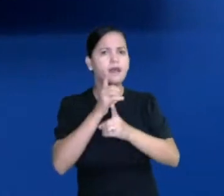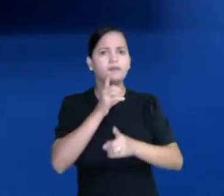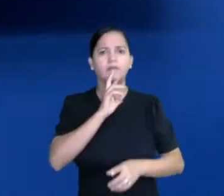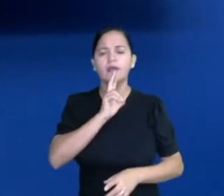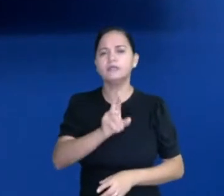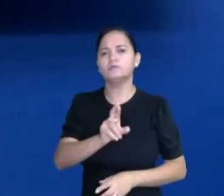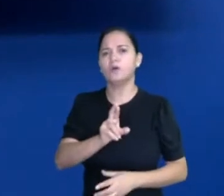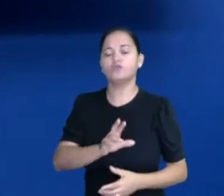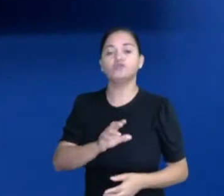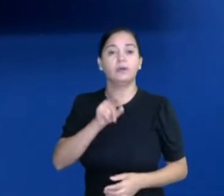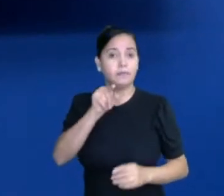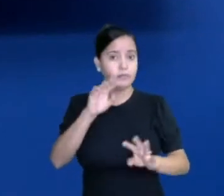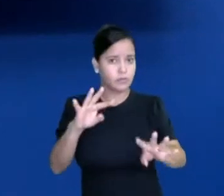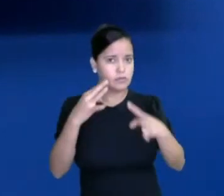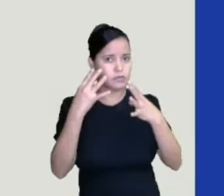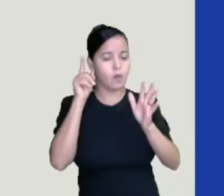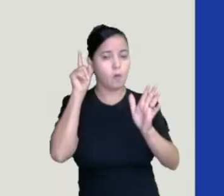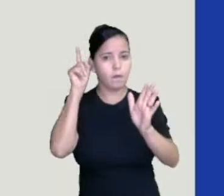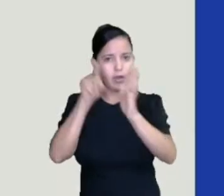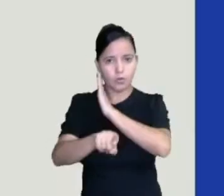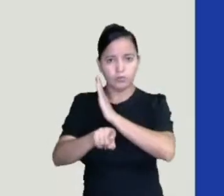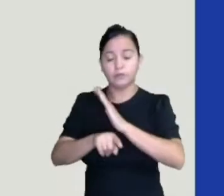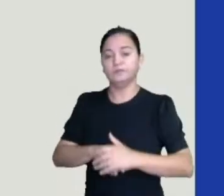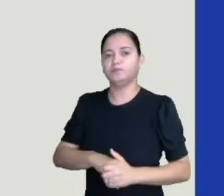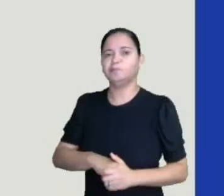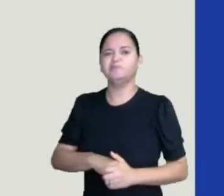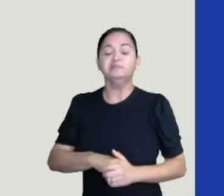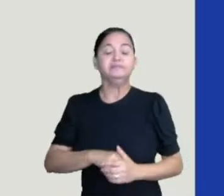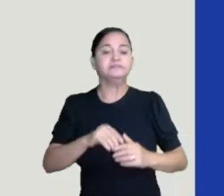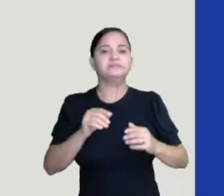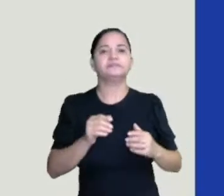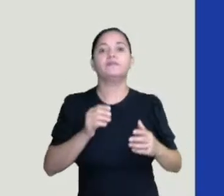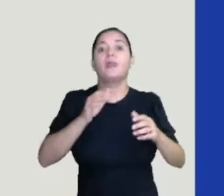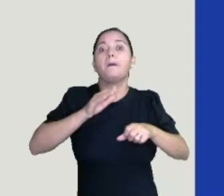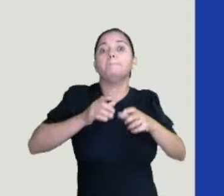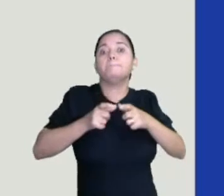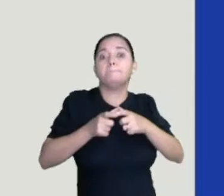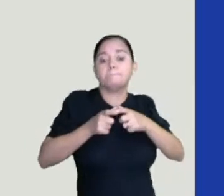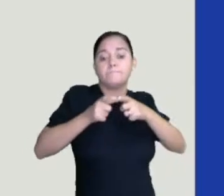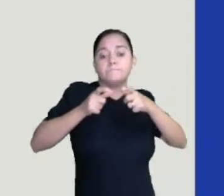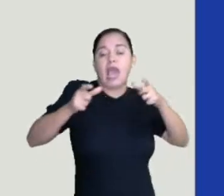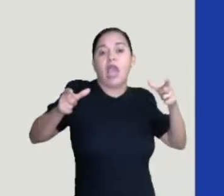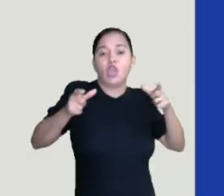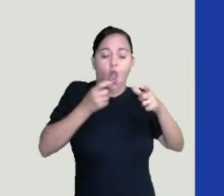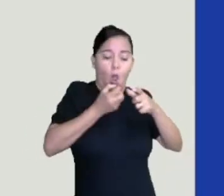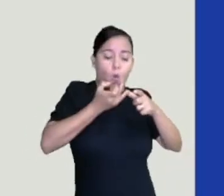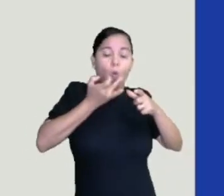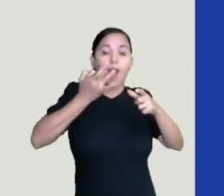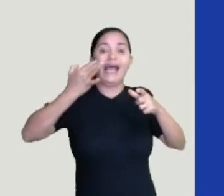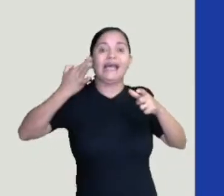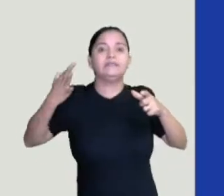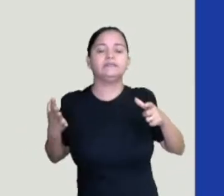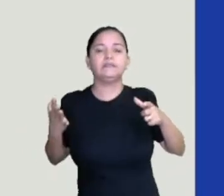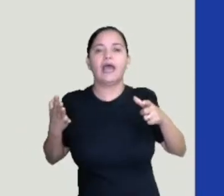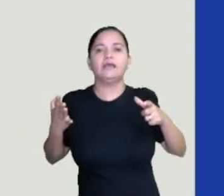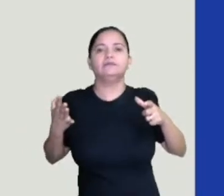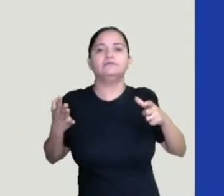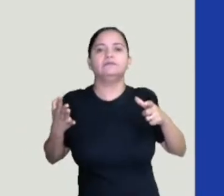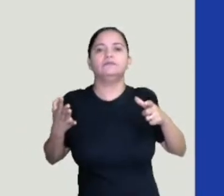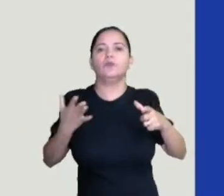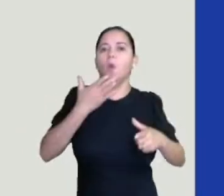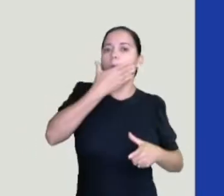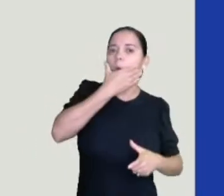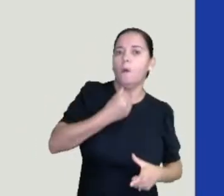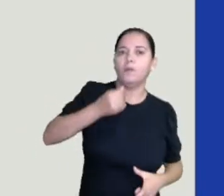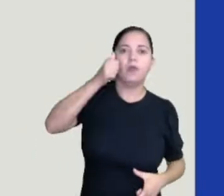Presta atenção à pergunta, tá? Quem levou a maior quantidade, tá?